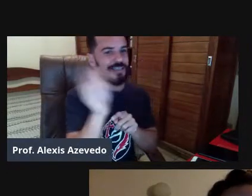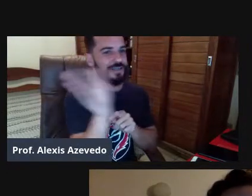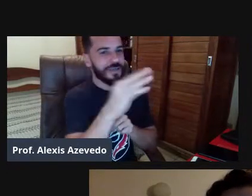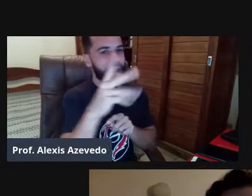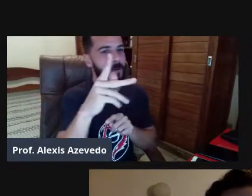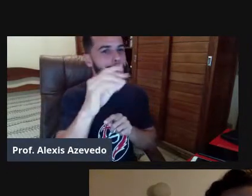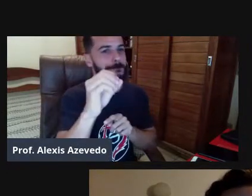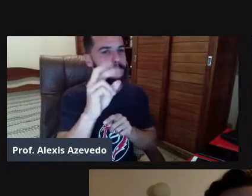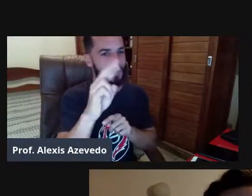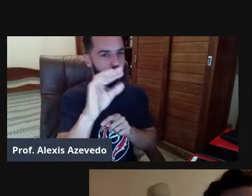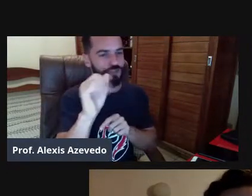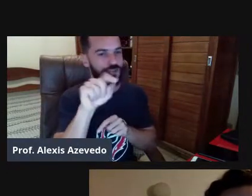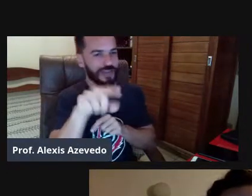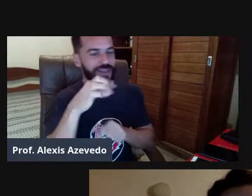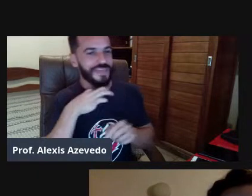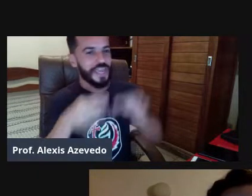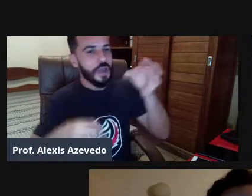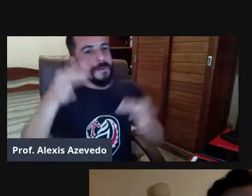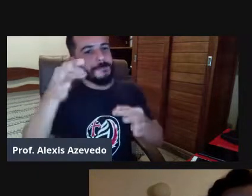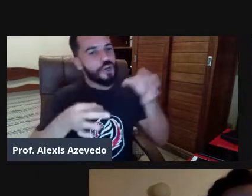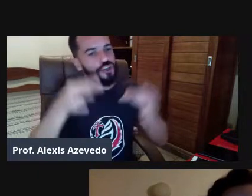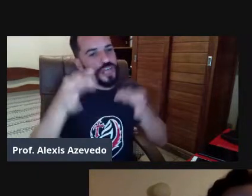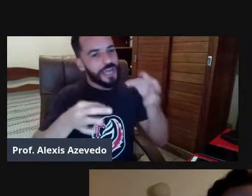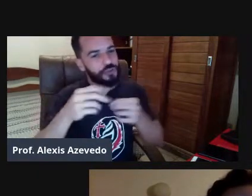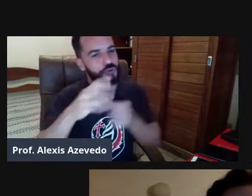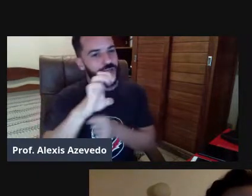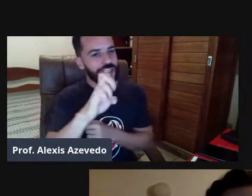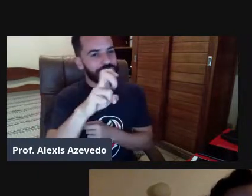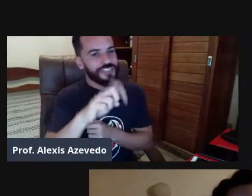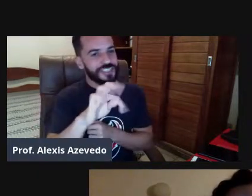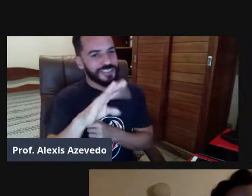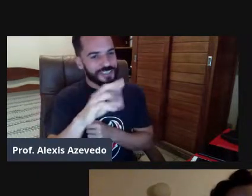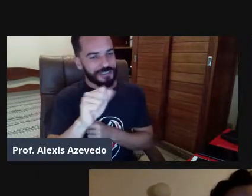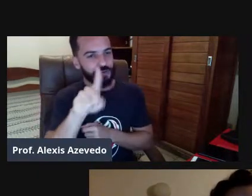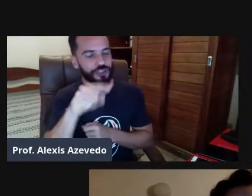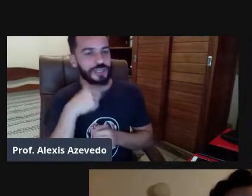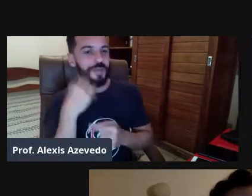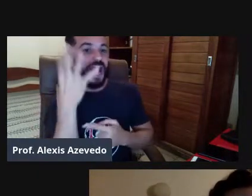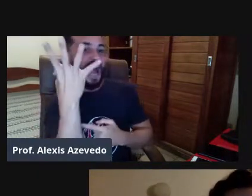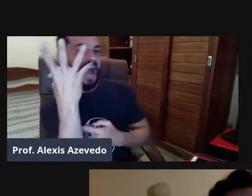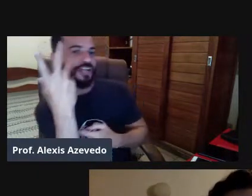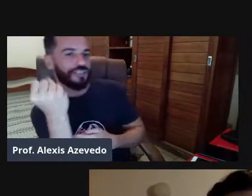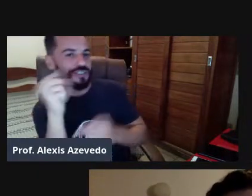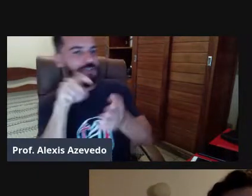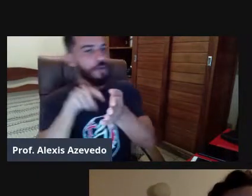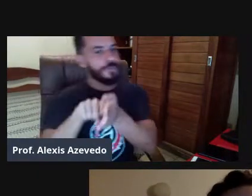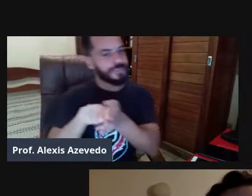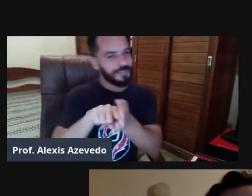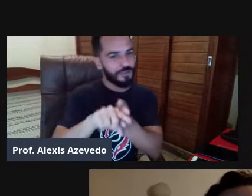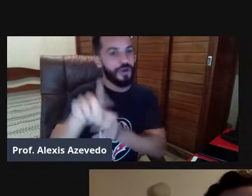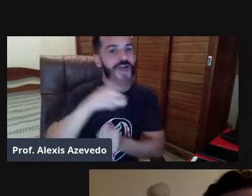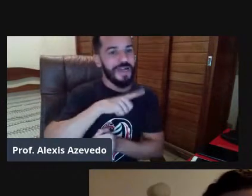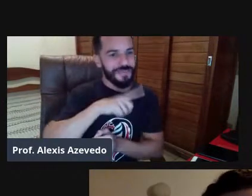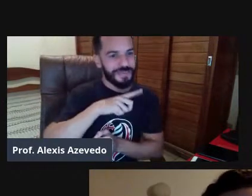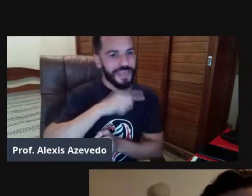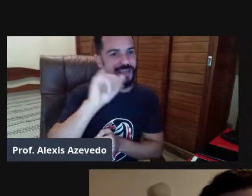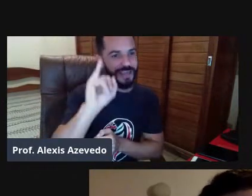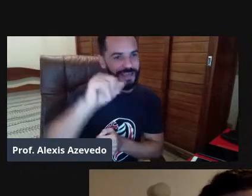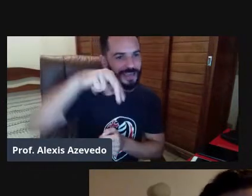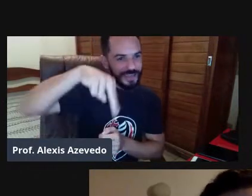um projeto de extensão que se chama O Artista Pesquisador, e a gente tem um Instagram, que é